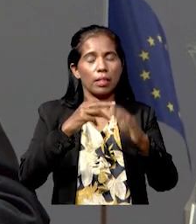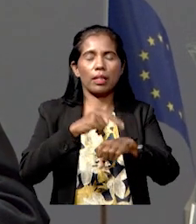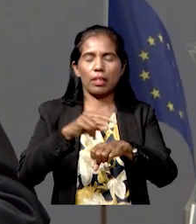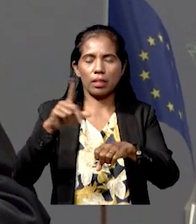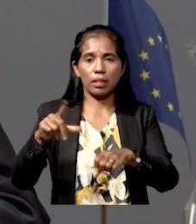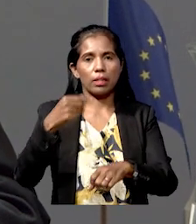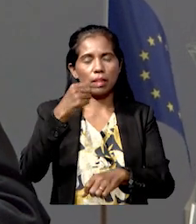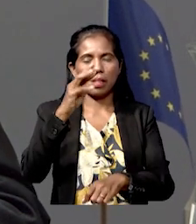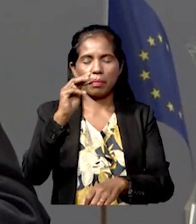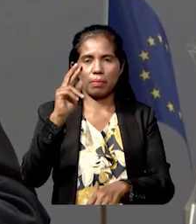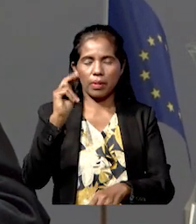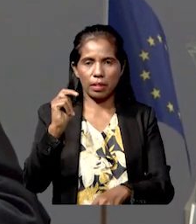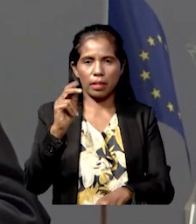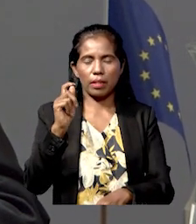TV,